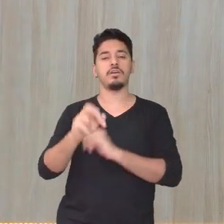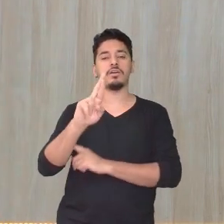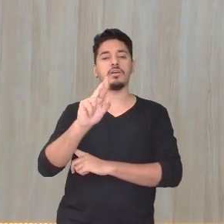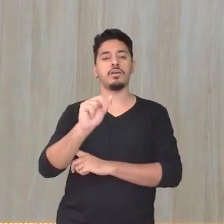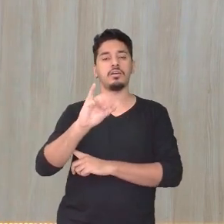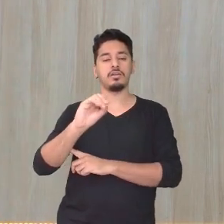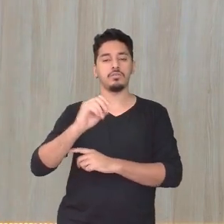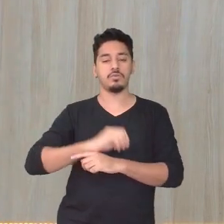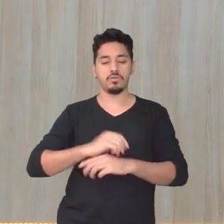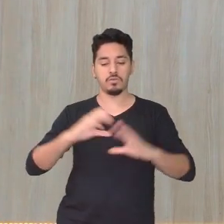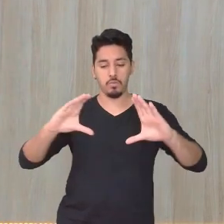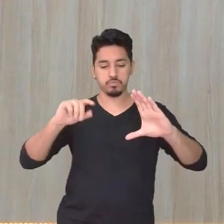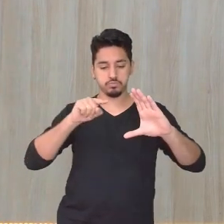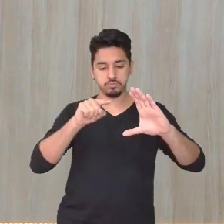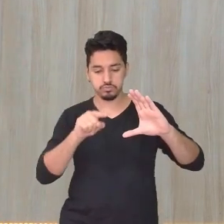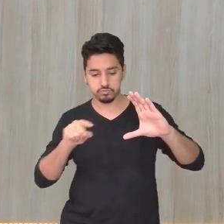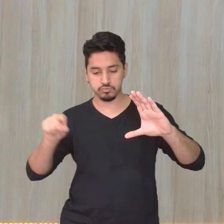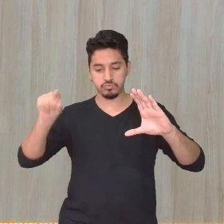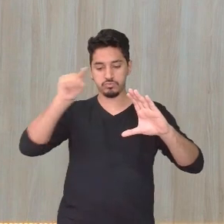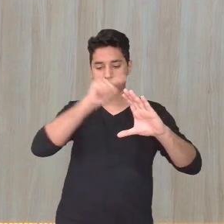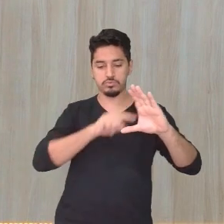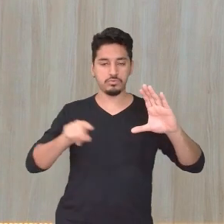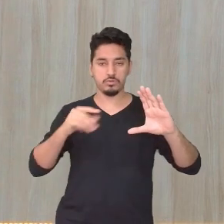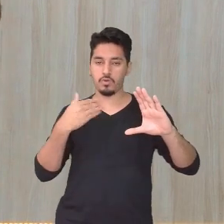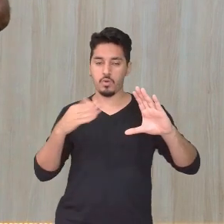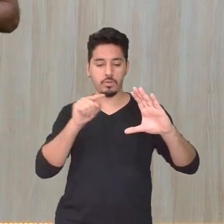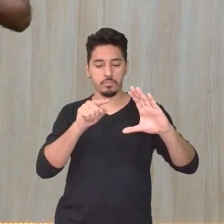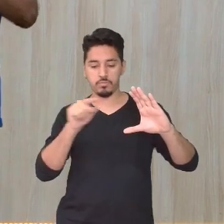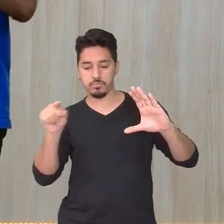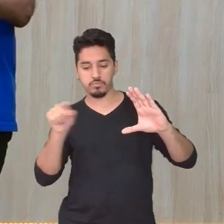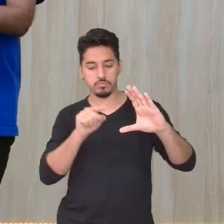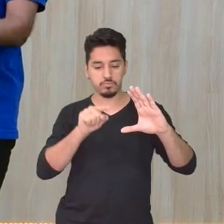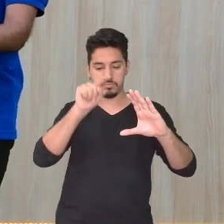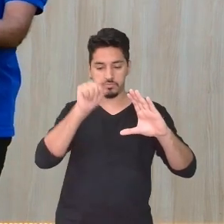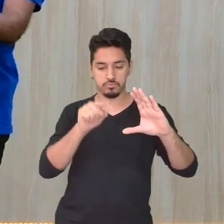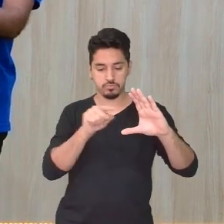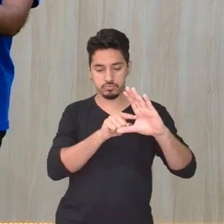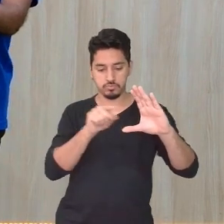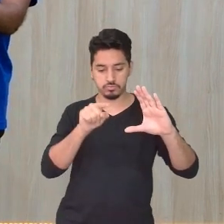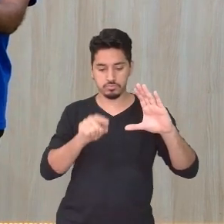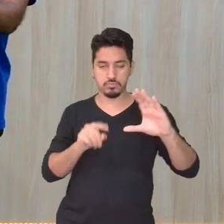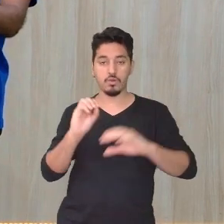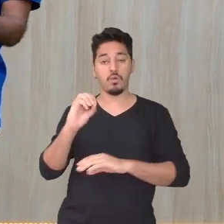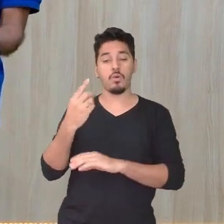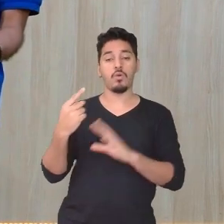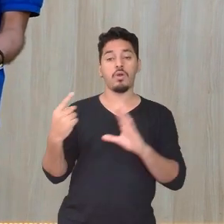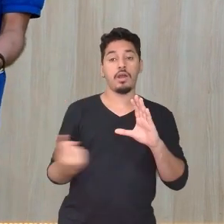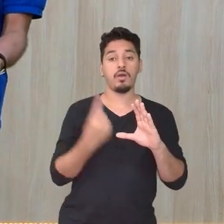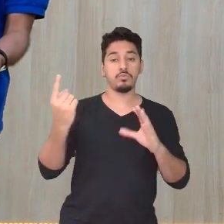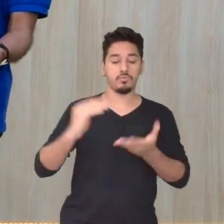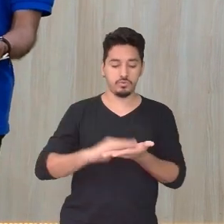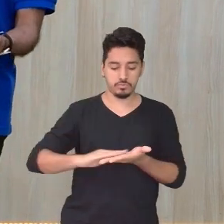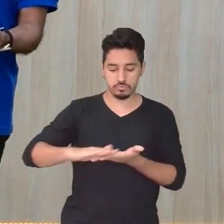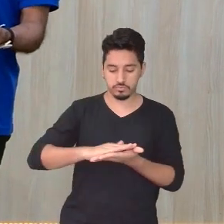é do centro a qualquer extremidade da figura. E a altura, né, ó, que você da